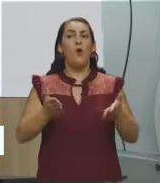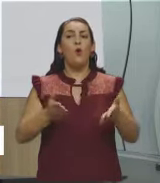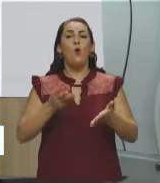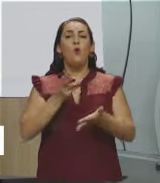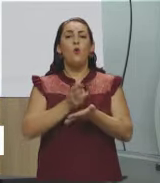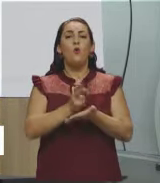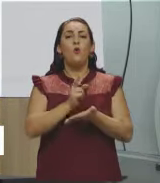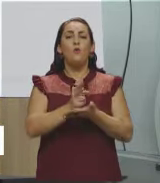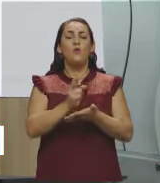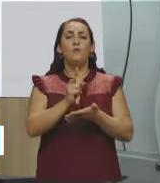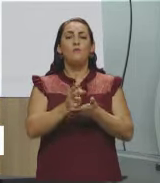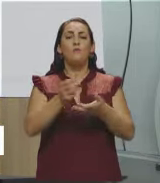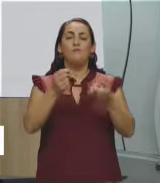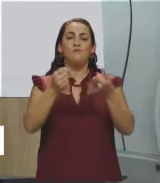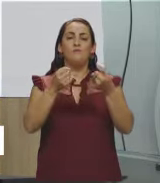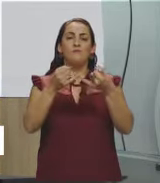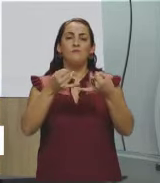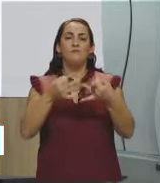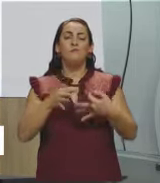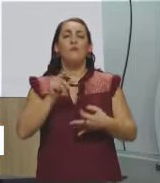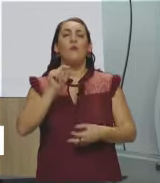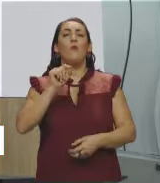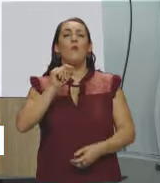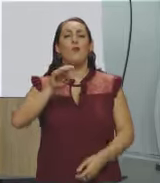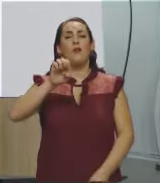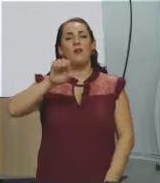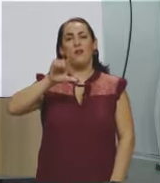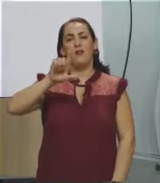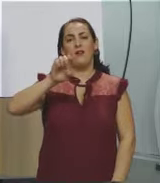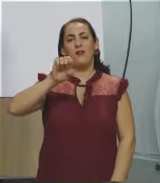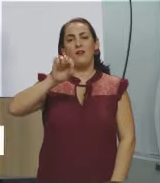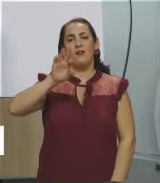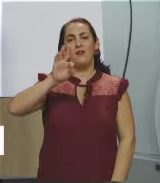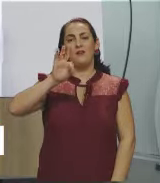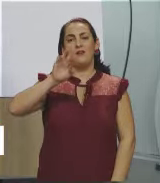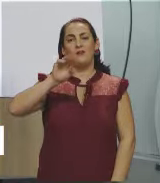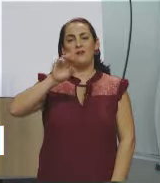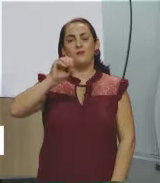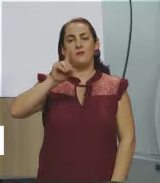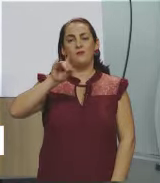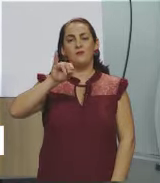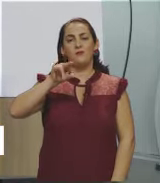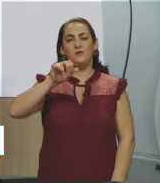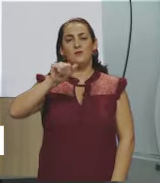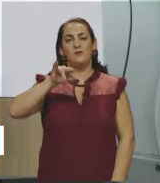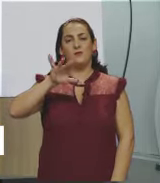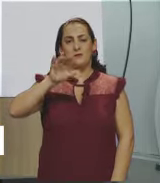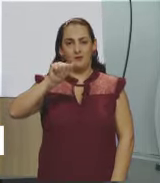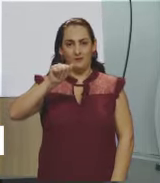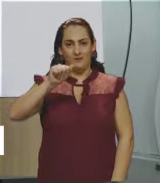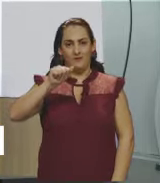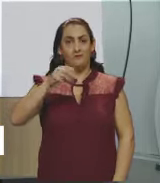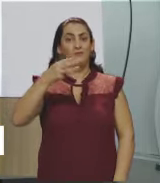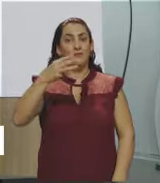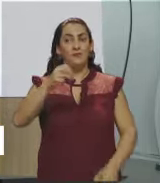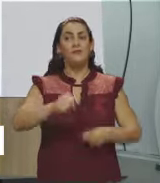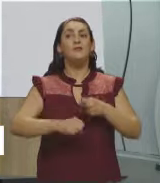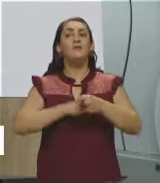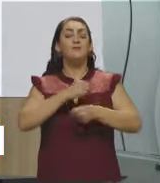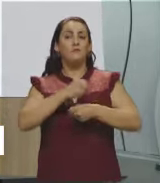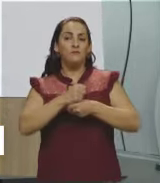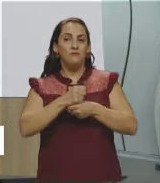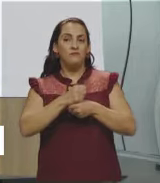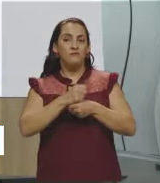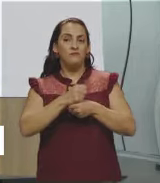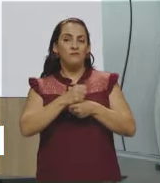sobre eletrodinâmica, um tema do terceiro ano do ensino médio, nossa aula 2 do ciclo 3, em que a